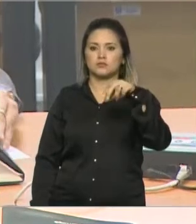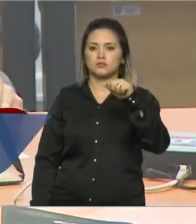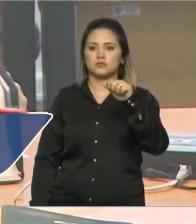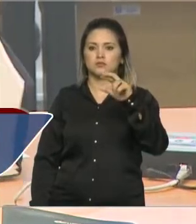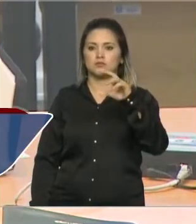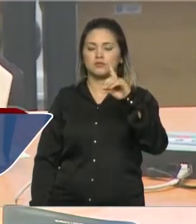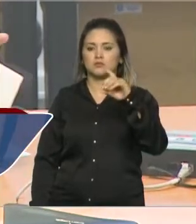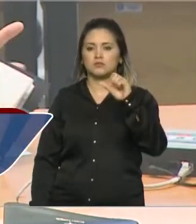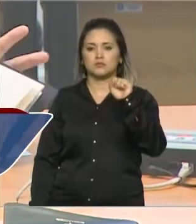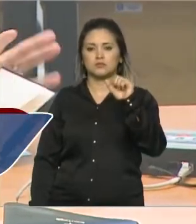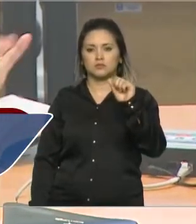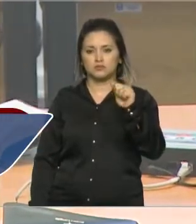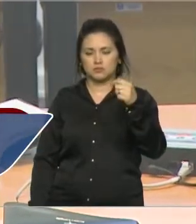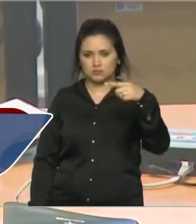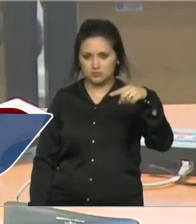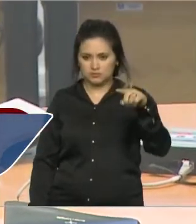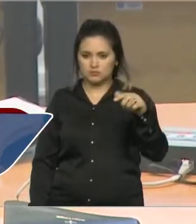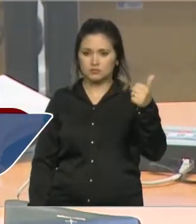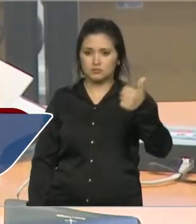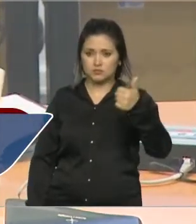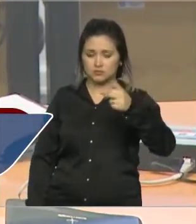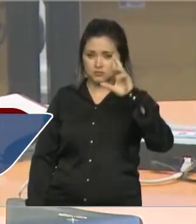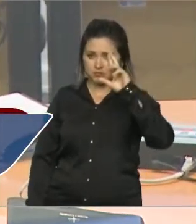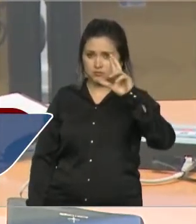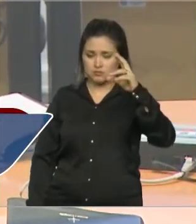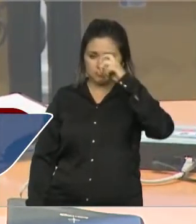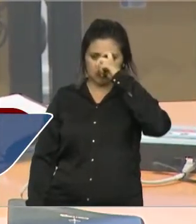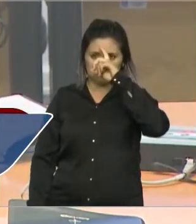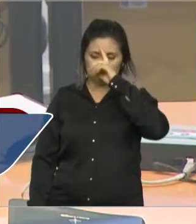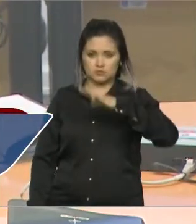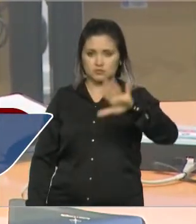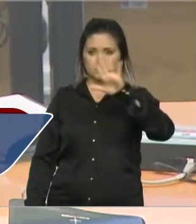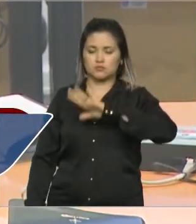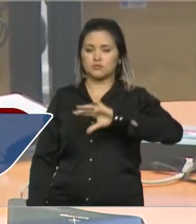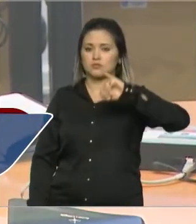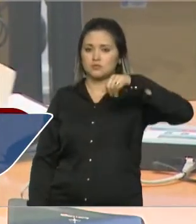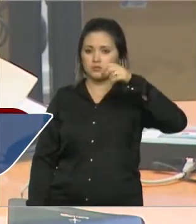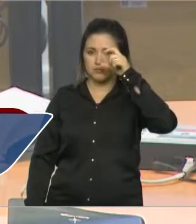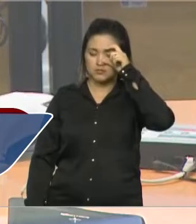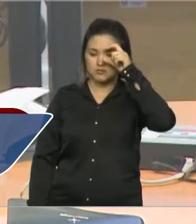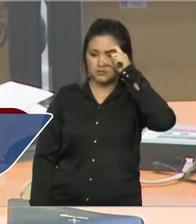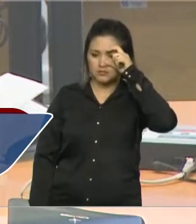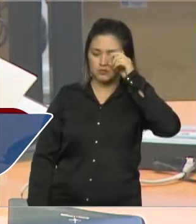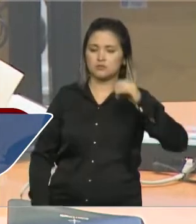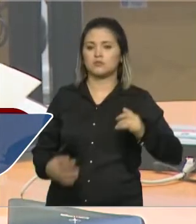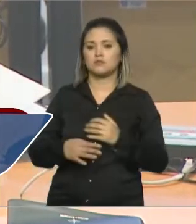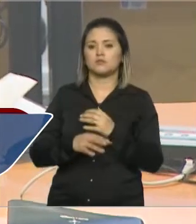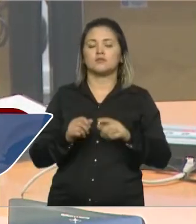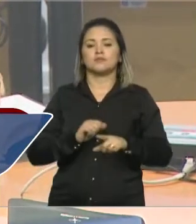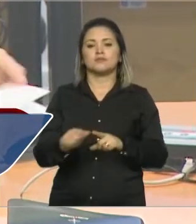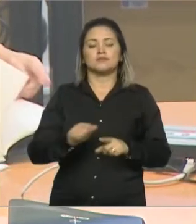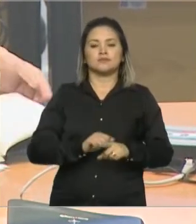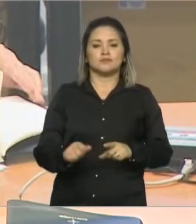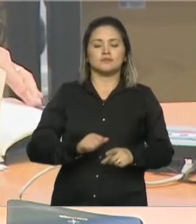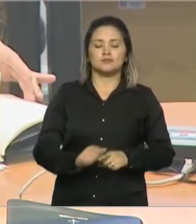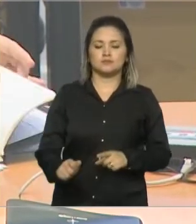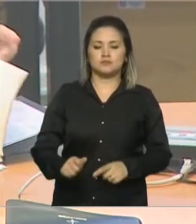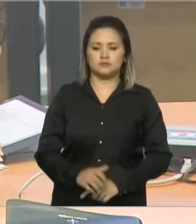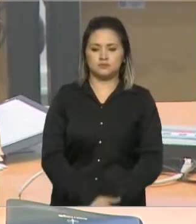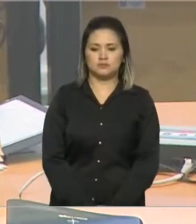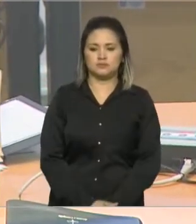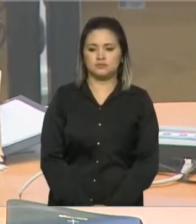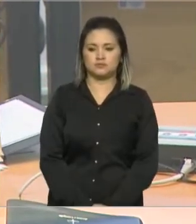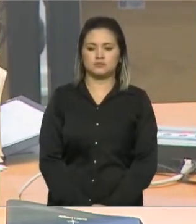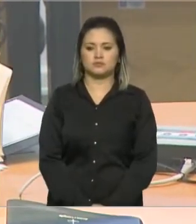nosso diretor, o primeiro diretor lá do Hospital Regional Dr. Jackson Lago, na cidade de Pinheiro. Esse é diretor dos